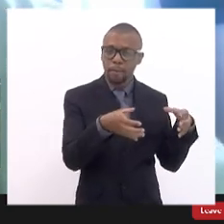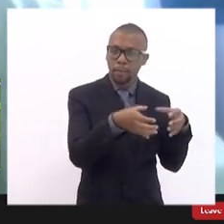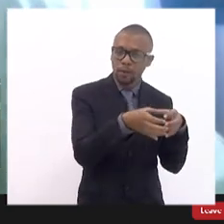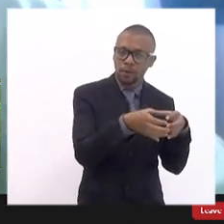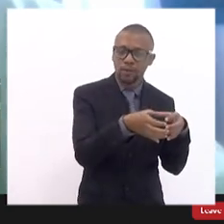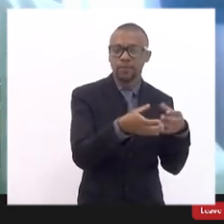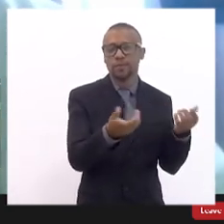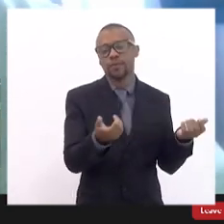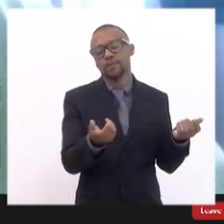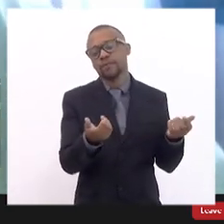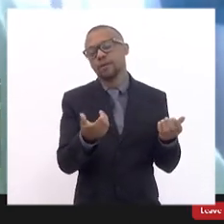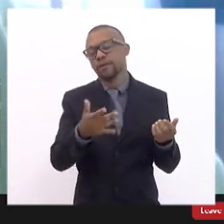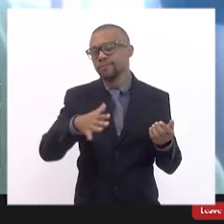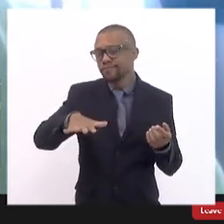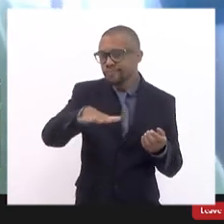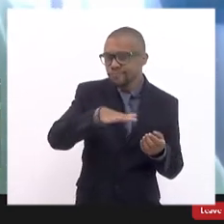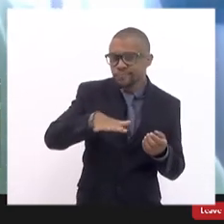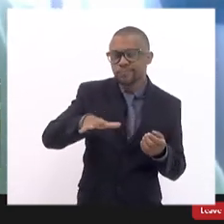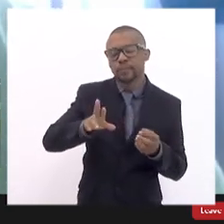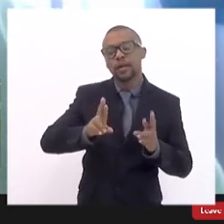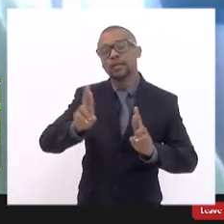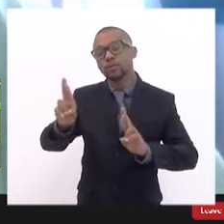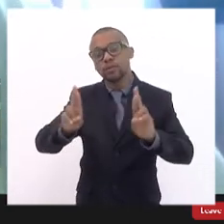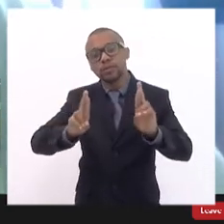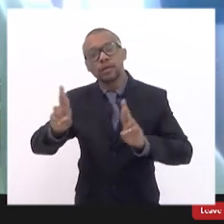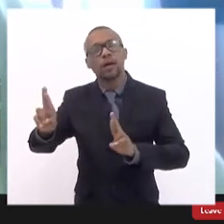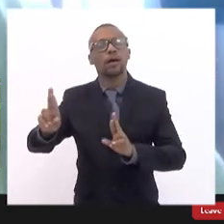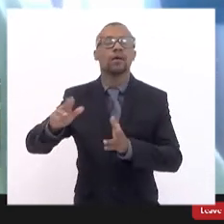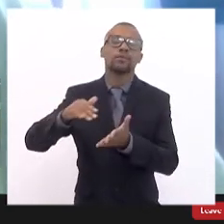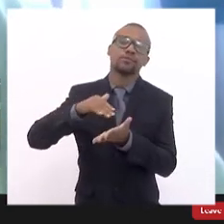as autoridades, todas elas, secretário,